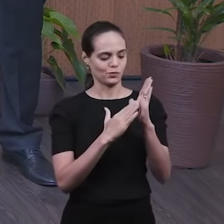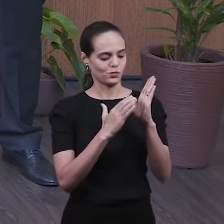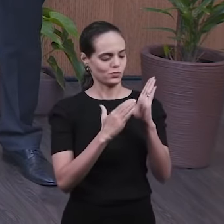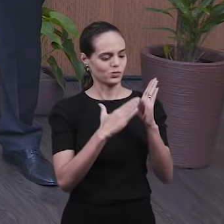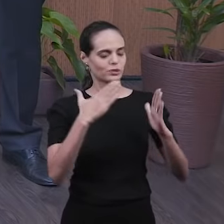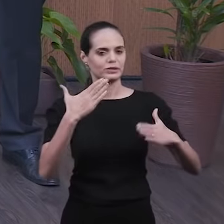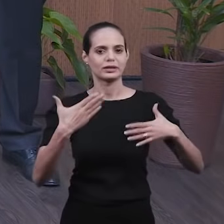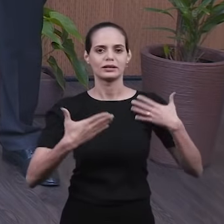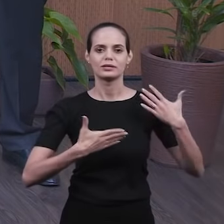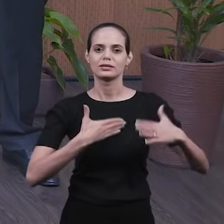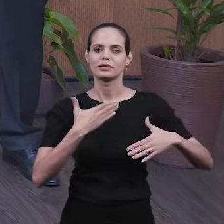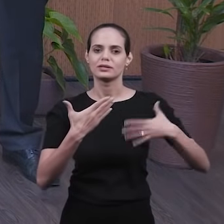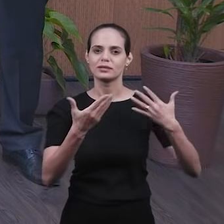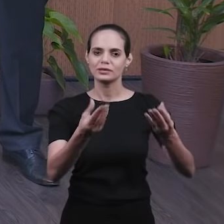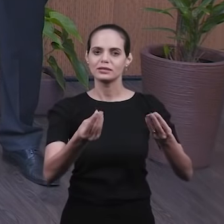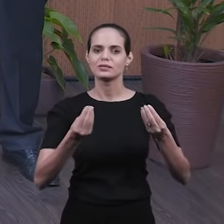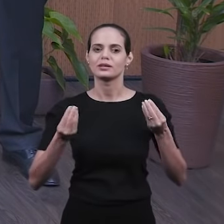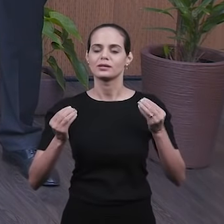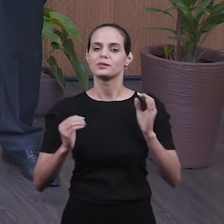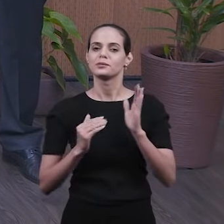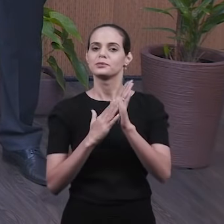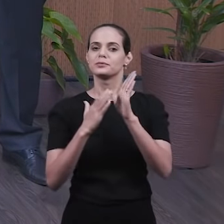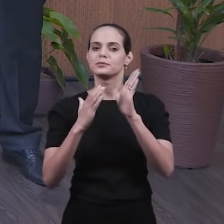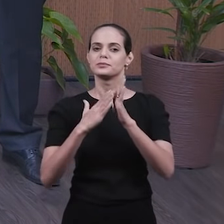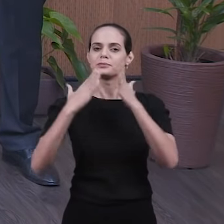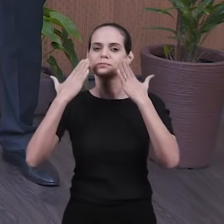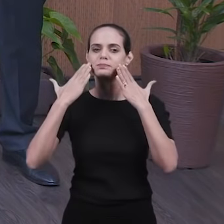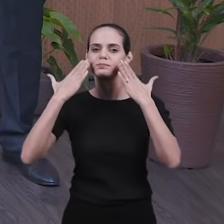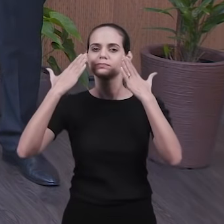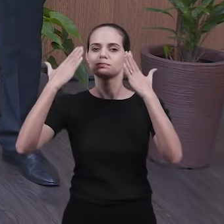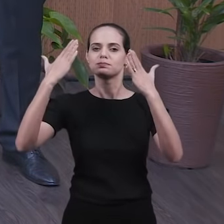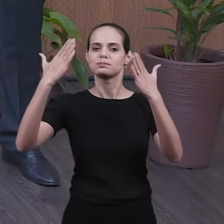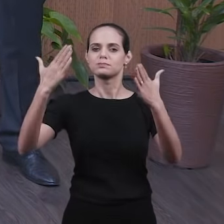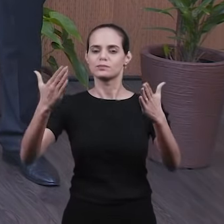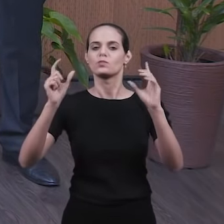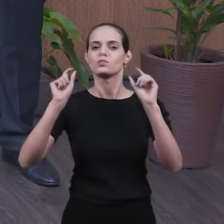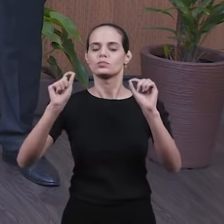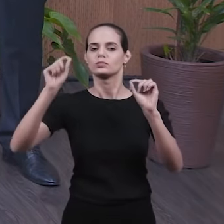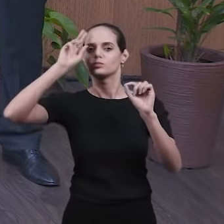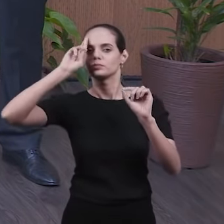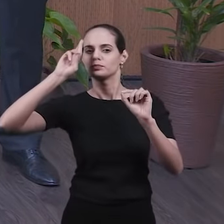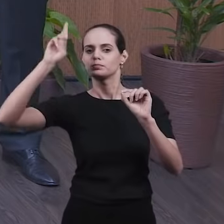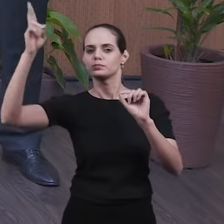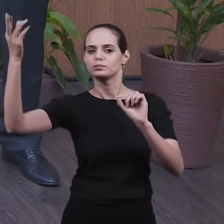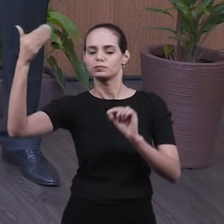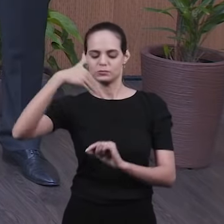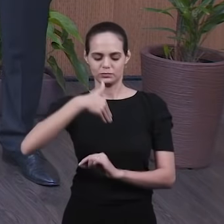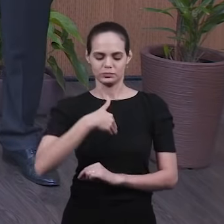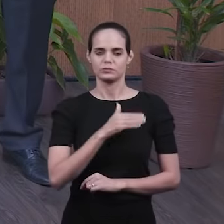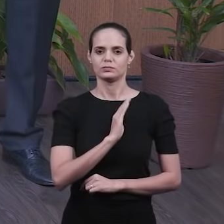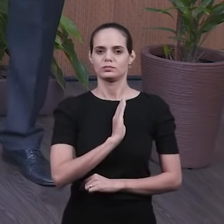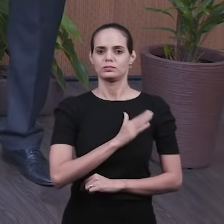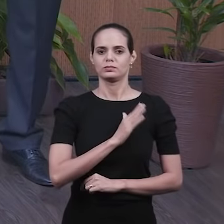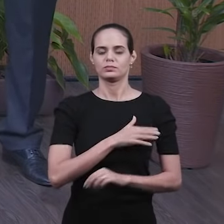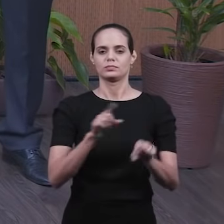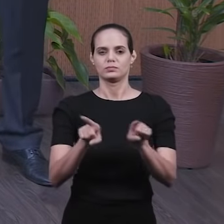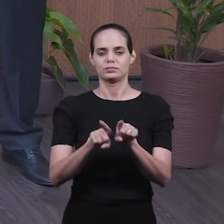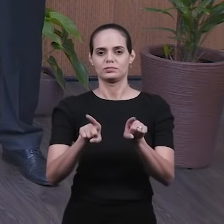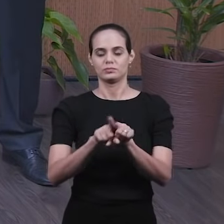manifesta a presença de Deus na nossa vida, na nossa casa. A